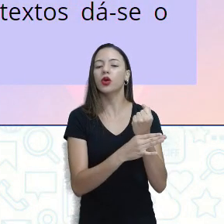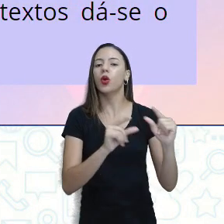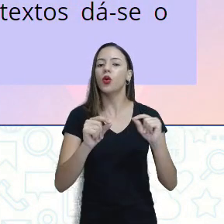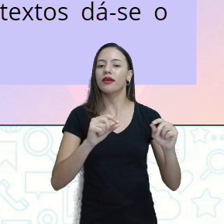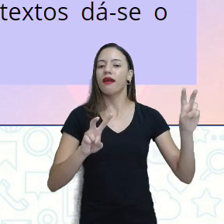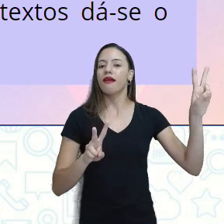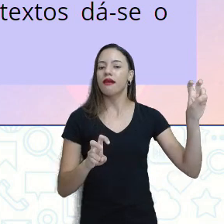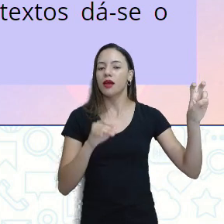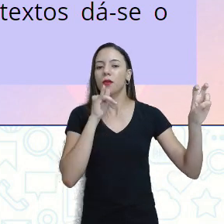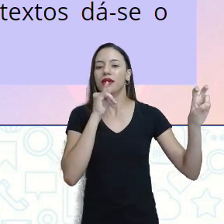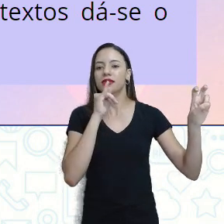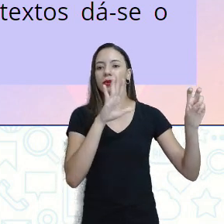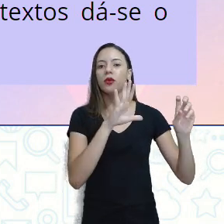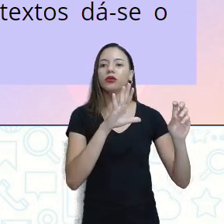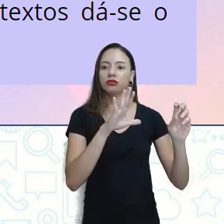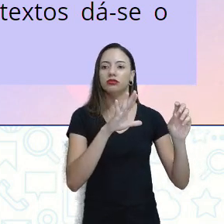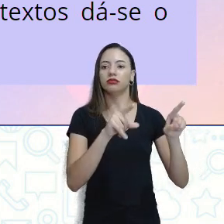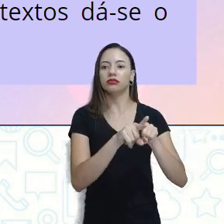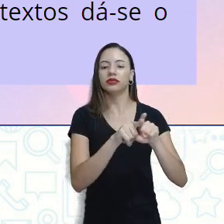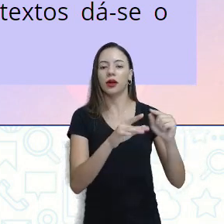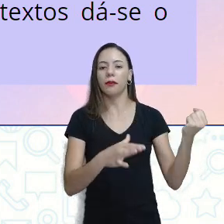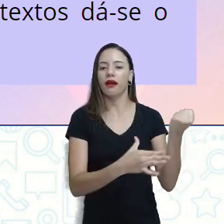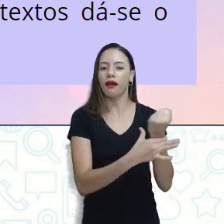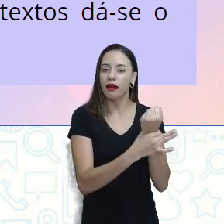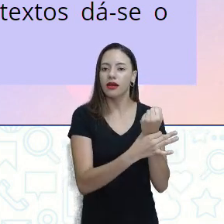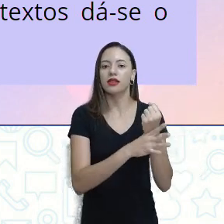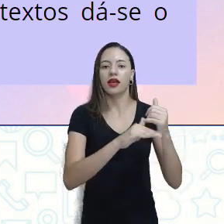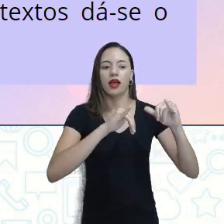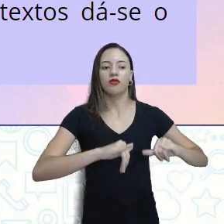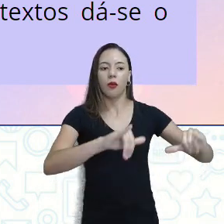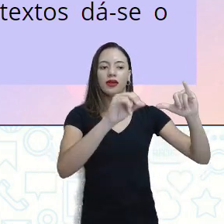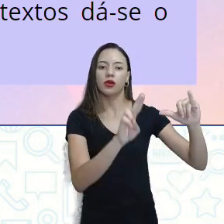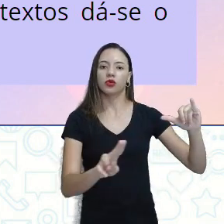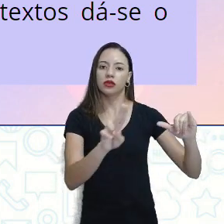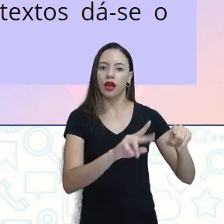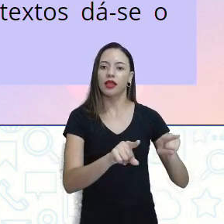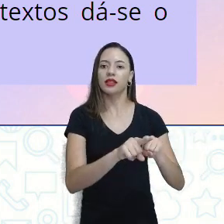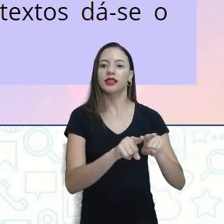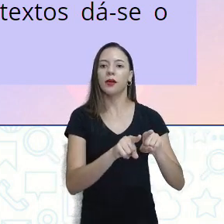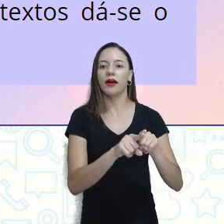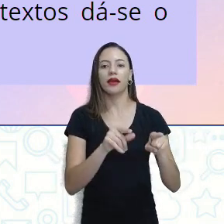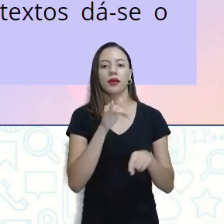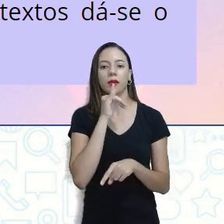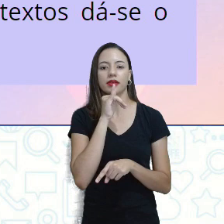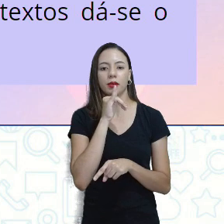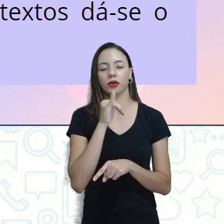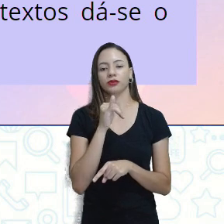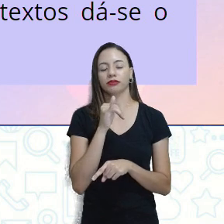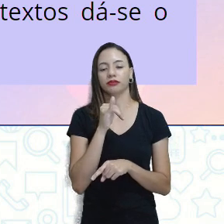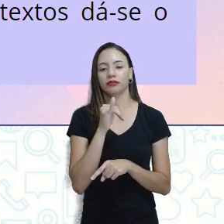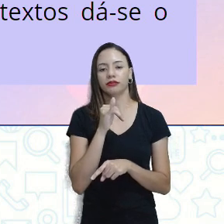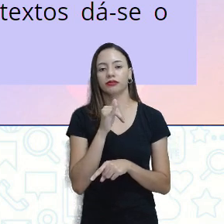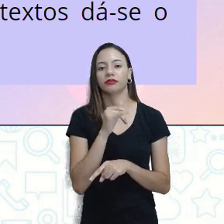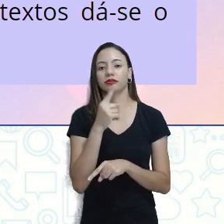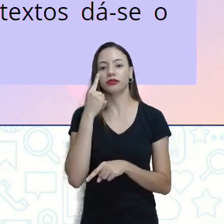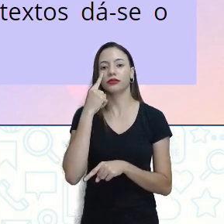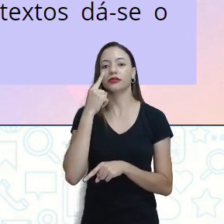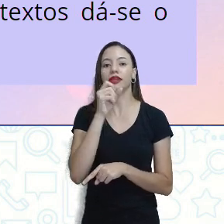informações veiculadas e funciona como argumento de autoridade no texto. Por exemplo, segundo